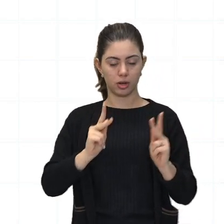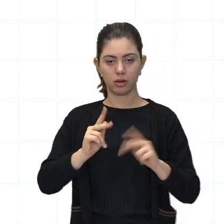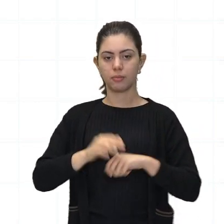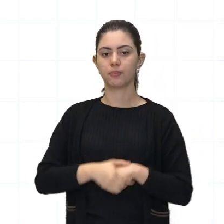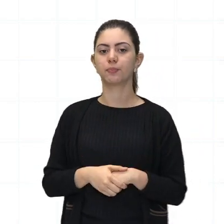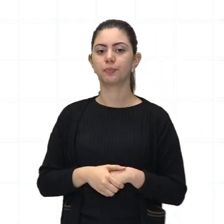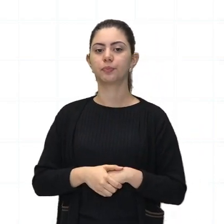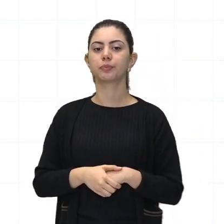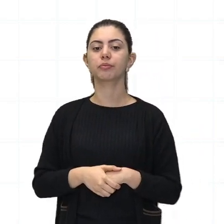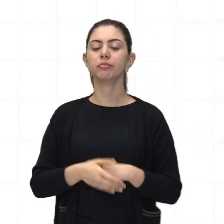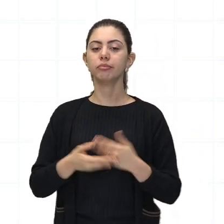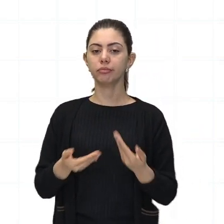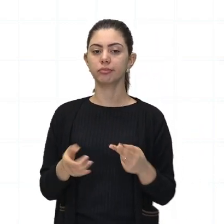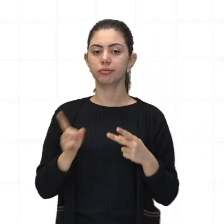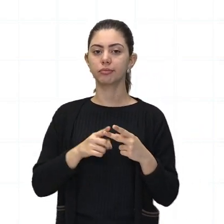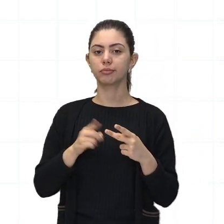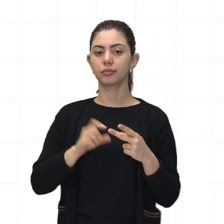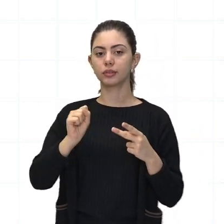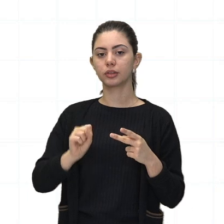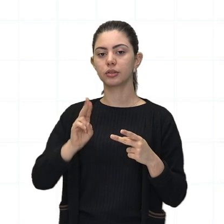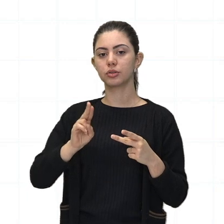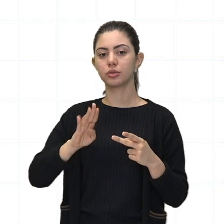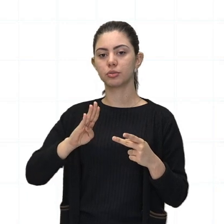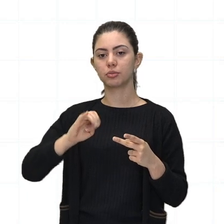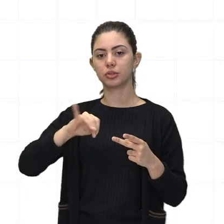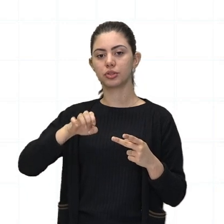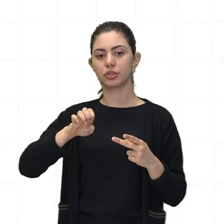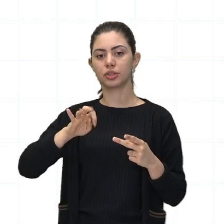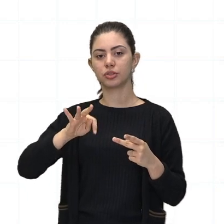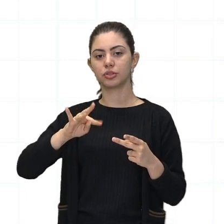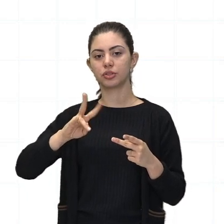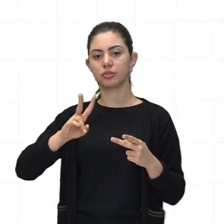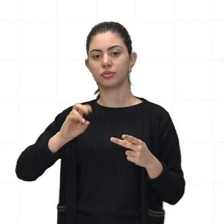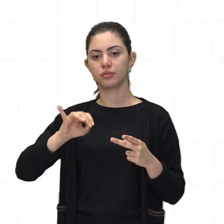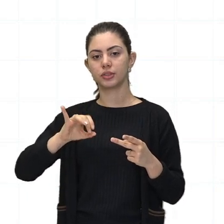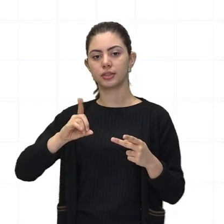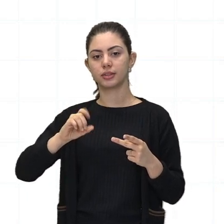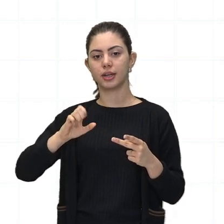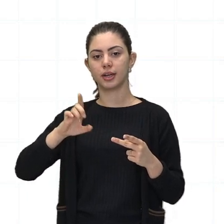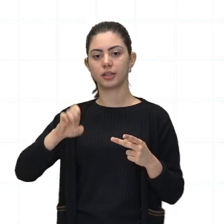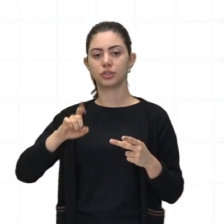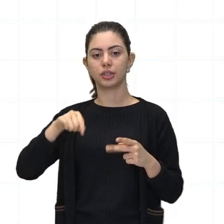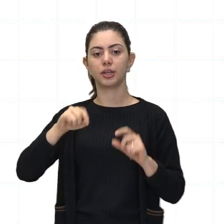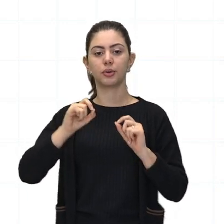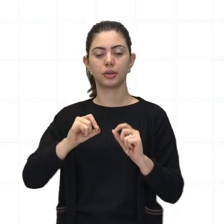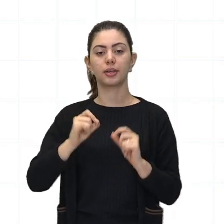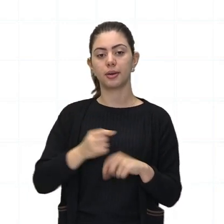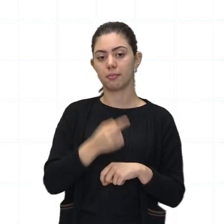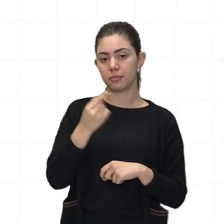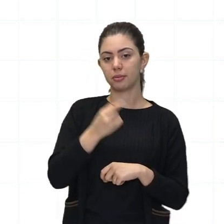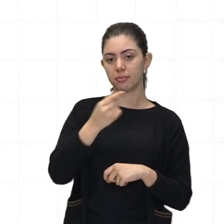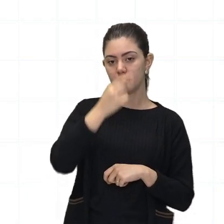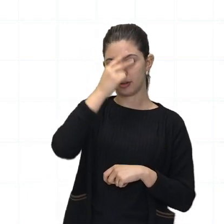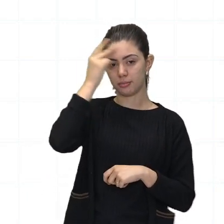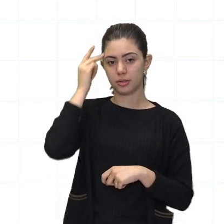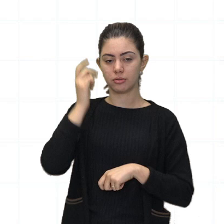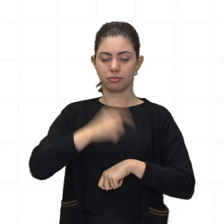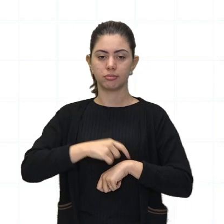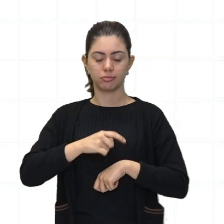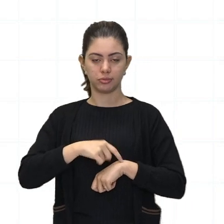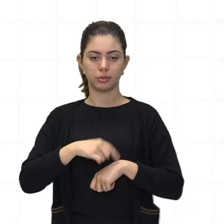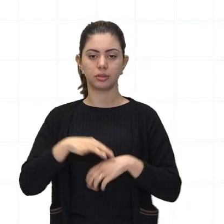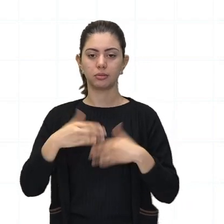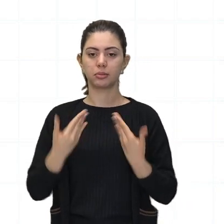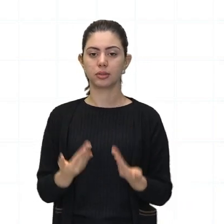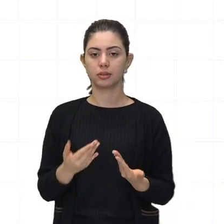A subjetividade é a marca do lirismo, é a poesia da primeira pessoa do tempo presente. Essa subjetividade,